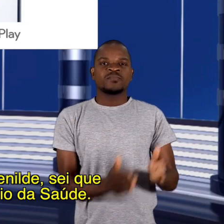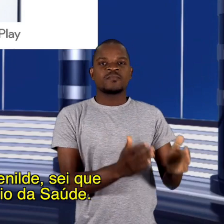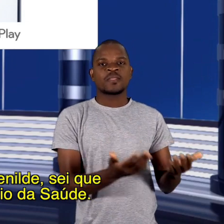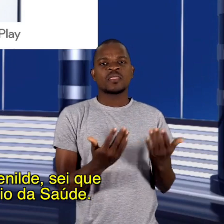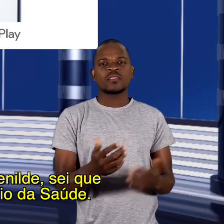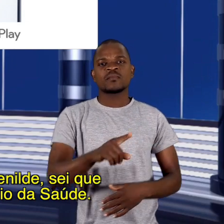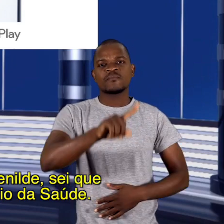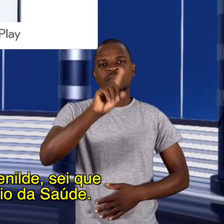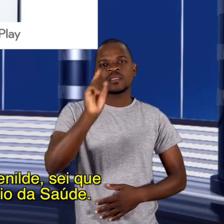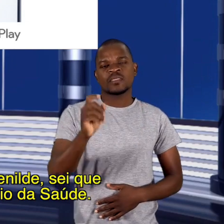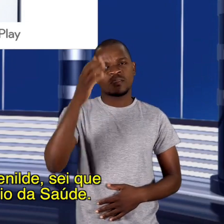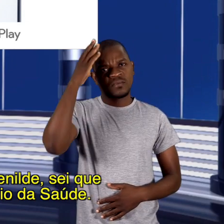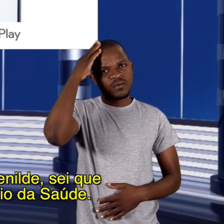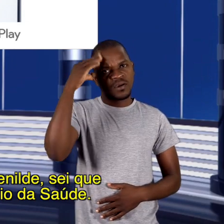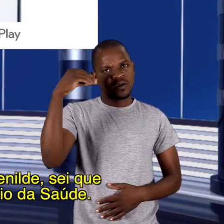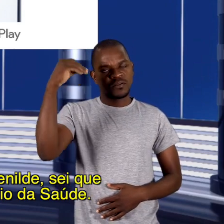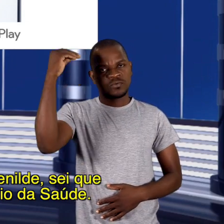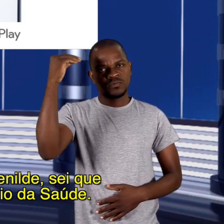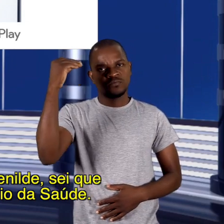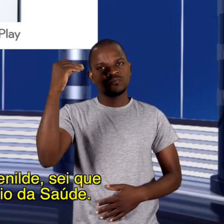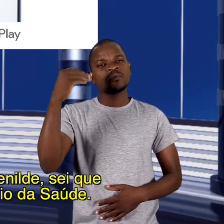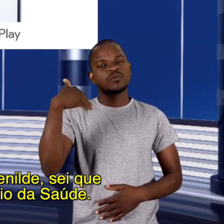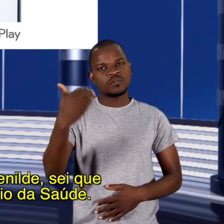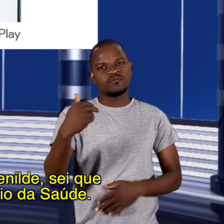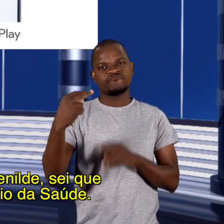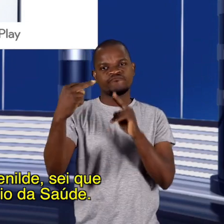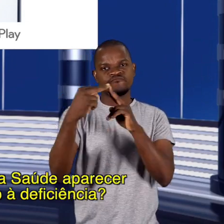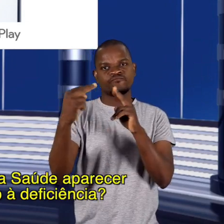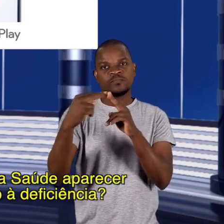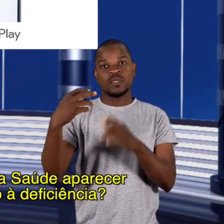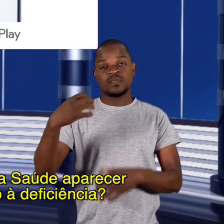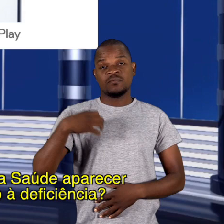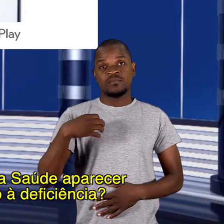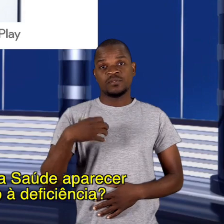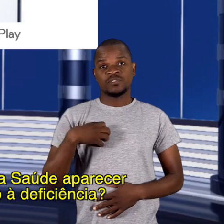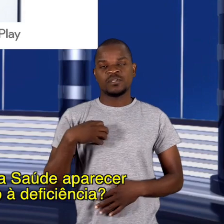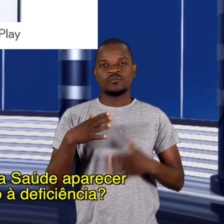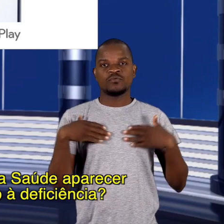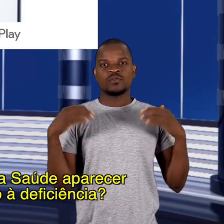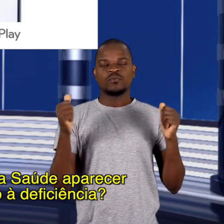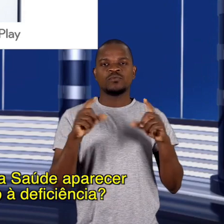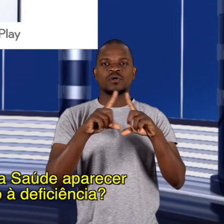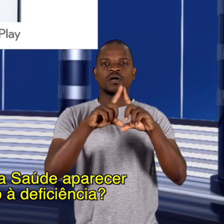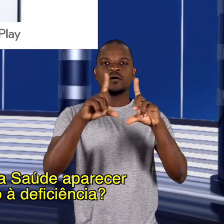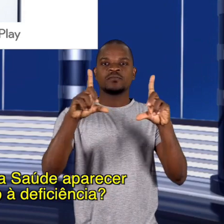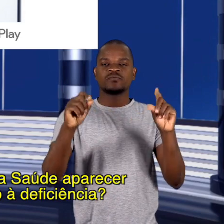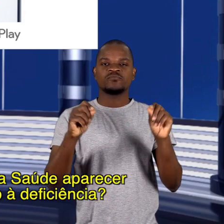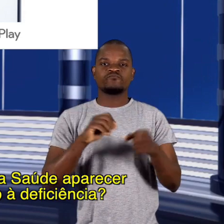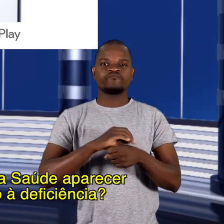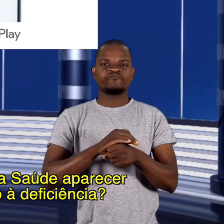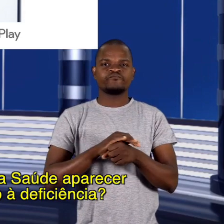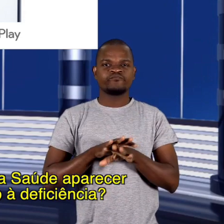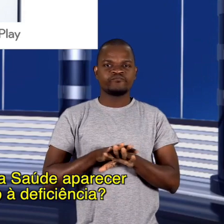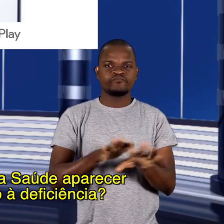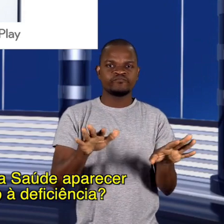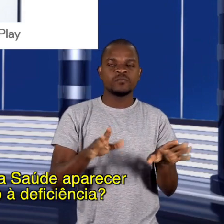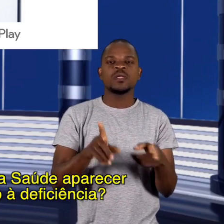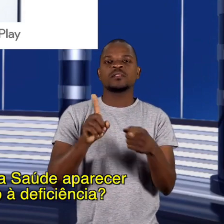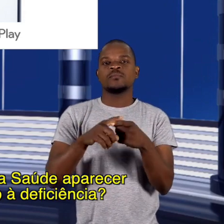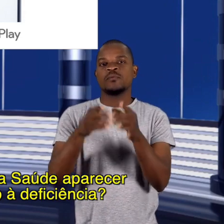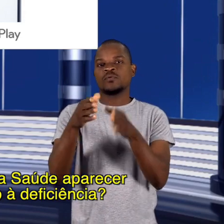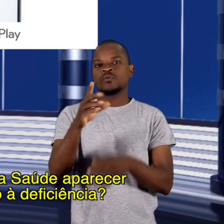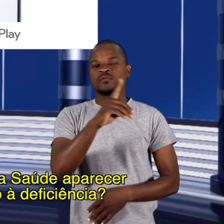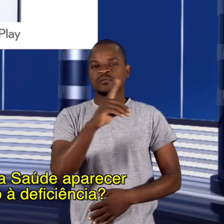tido intervenção com o Ministério da Saúde em relação ao Covid-19 e às pessoas com deficiência. acho que que está